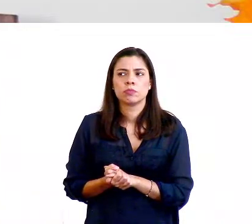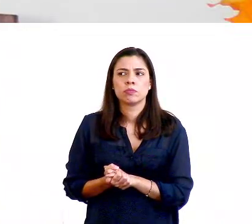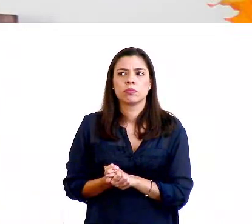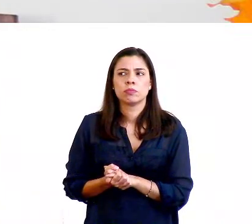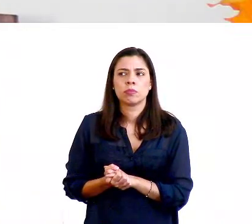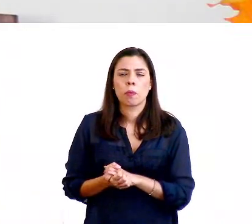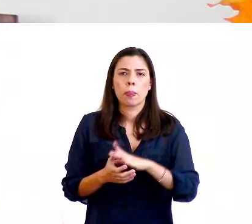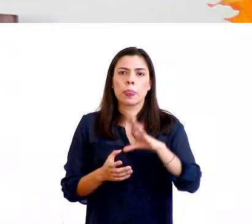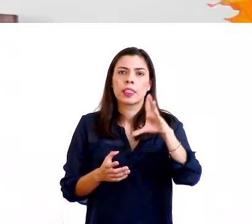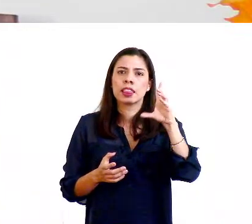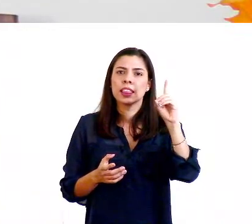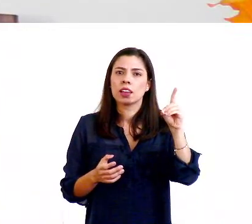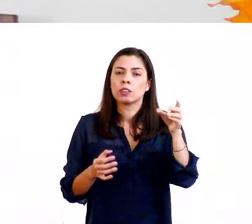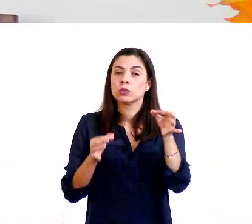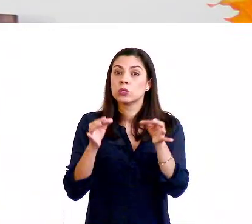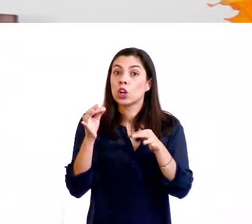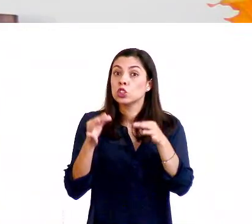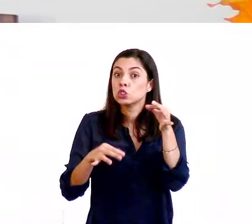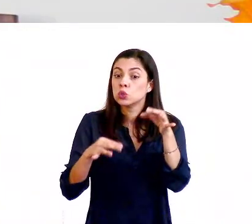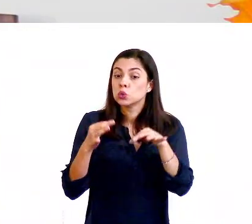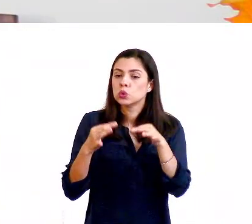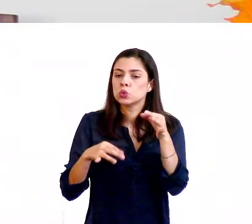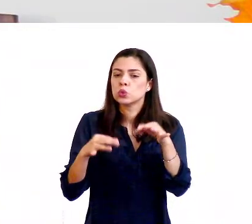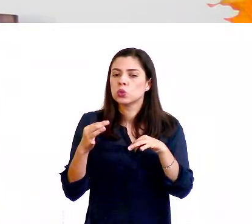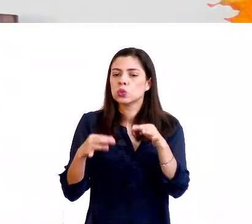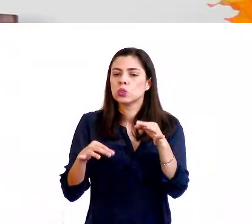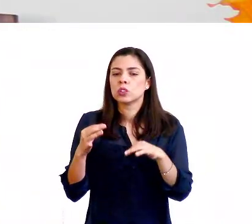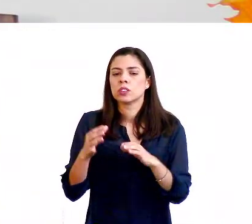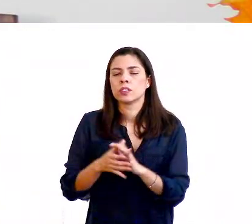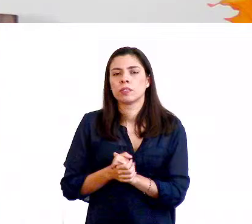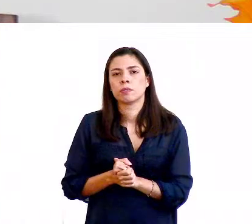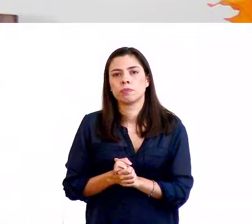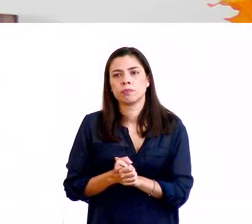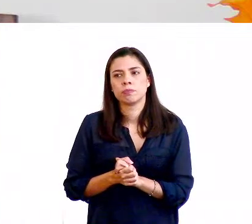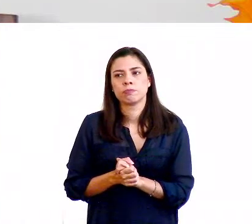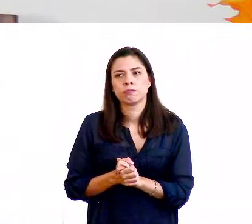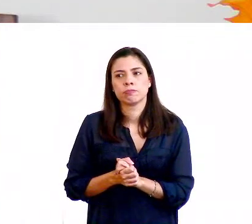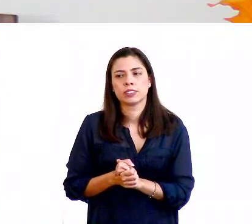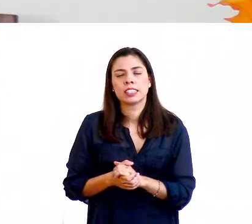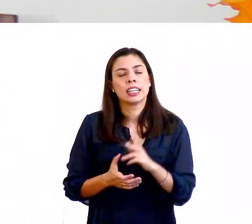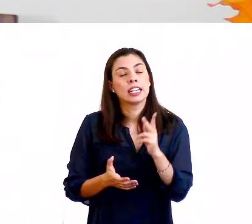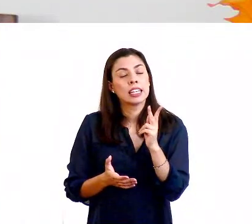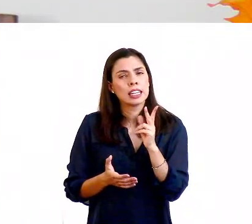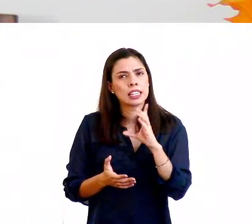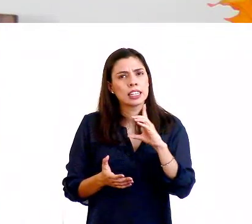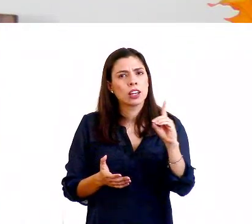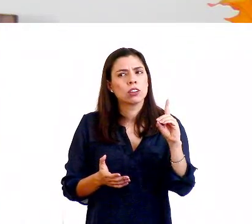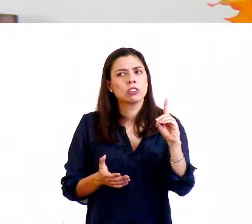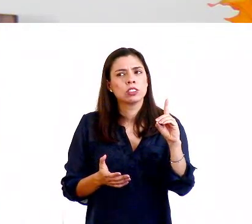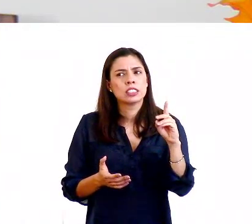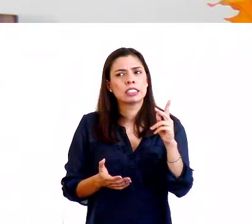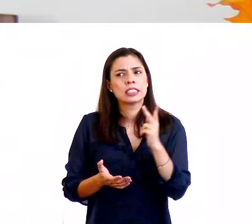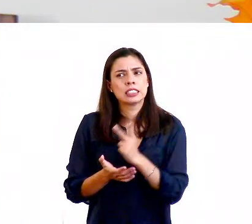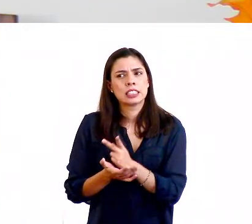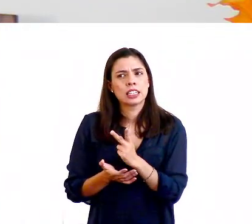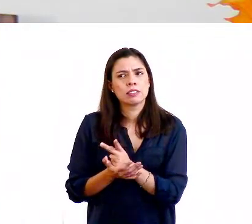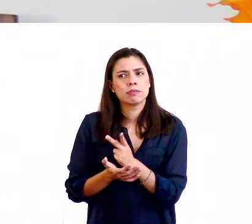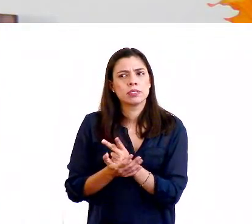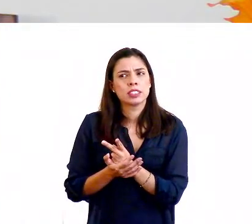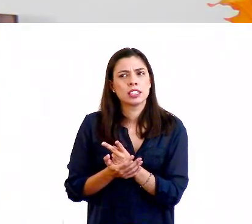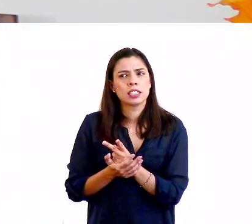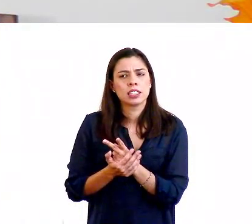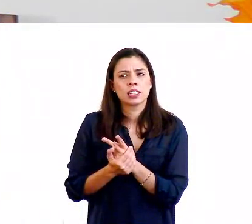Porque Deus não é injusto, diz o verso 10, para ficar esquecido, agora comece a ver as expressões, do